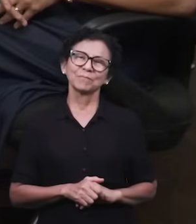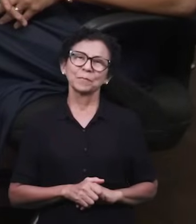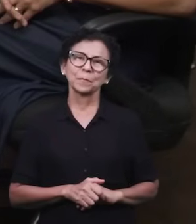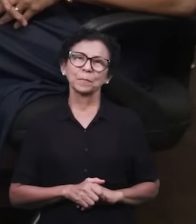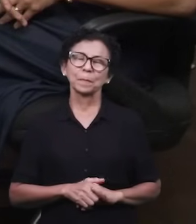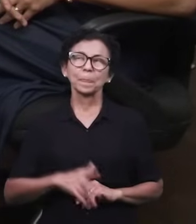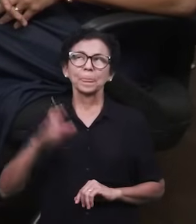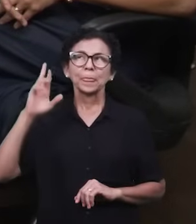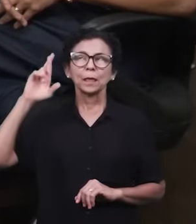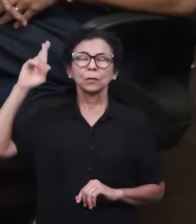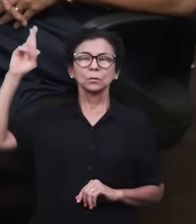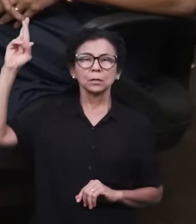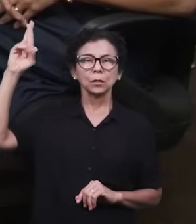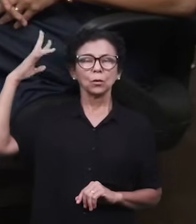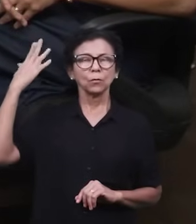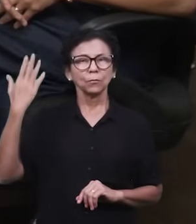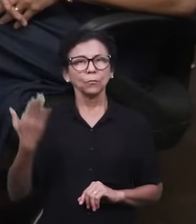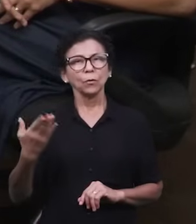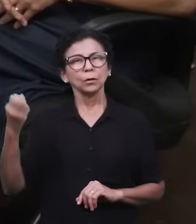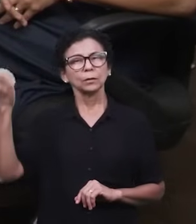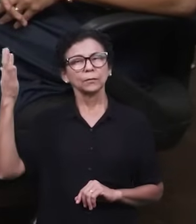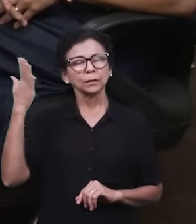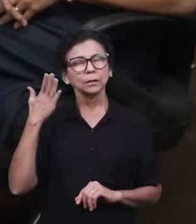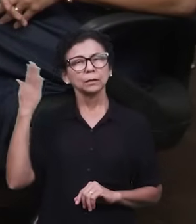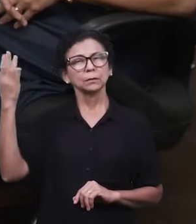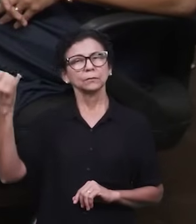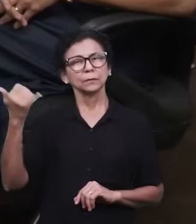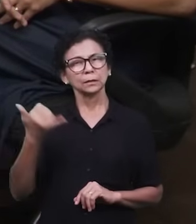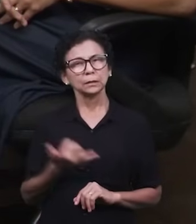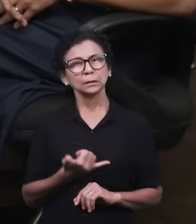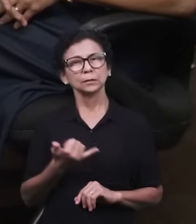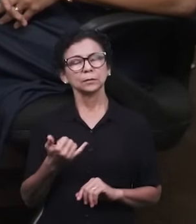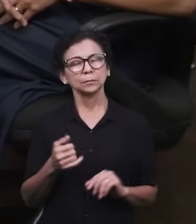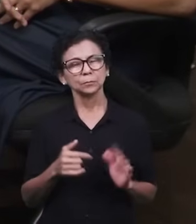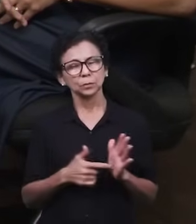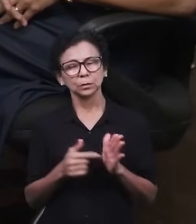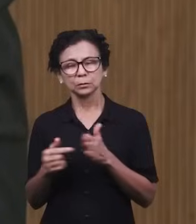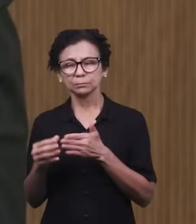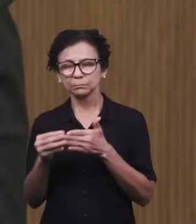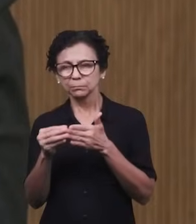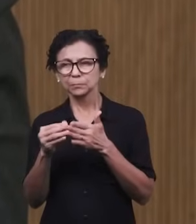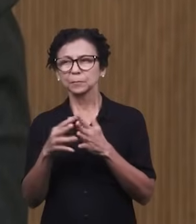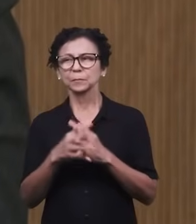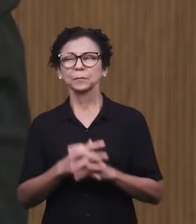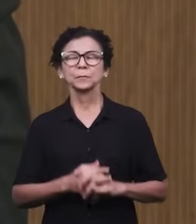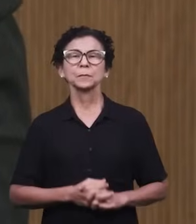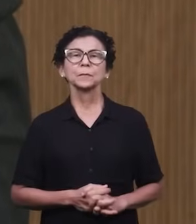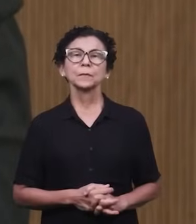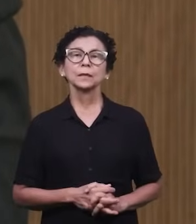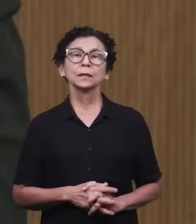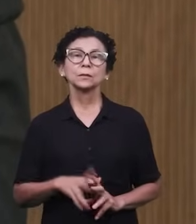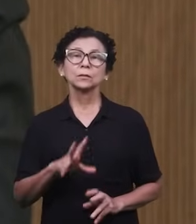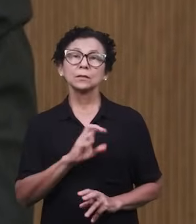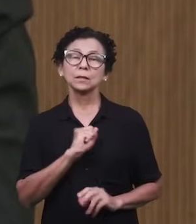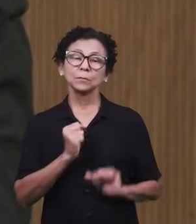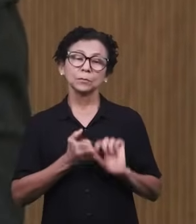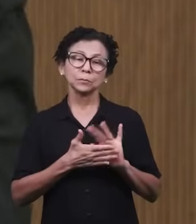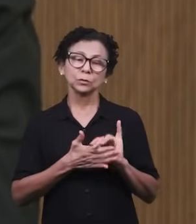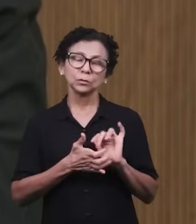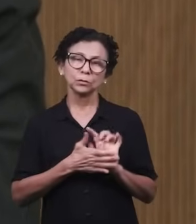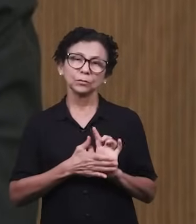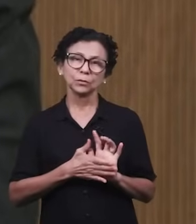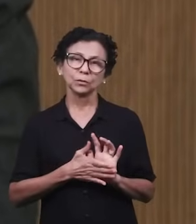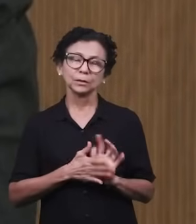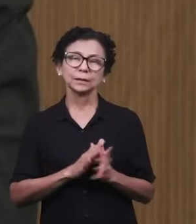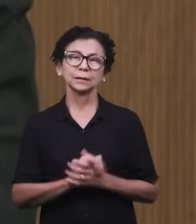vida, o Senhor foi assim, nos conduzindo. Então, o louvor passou a fazer parte da nossa vida. E